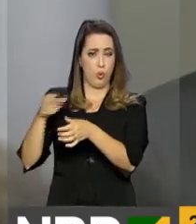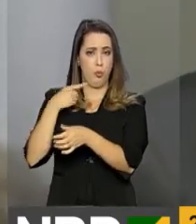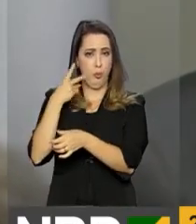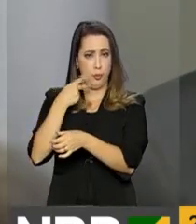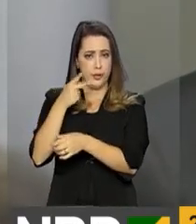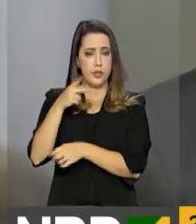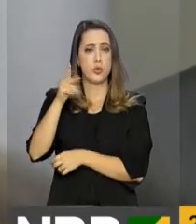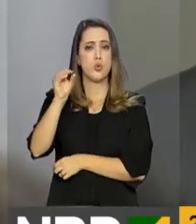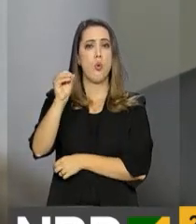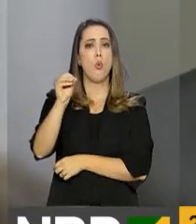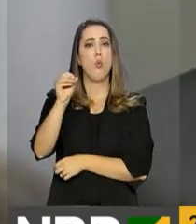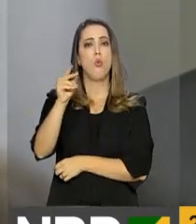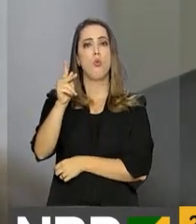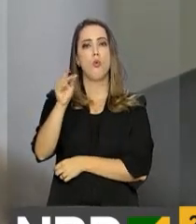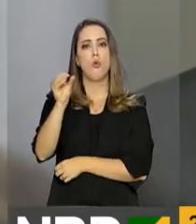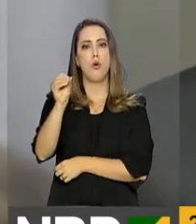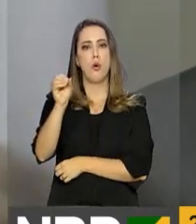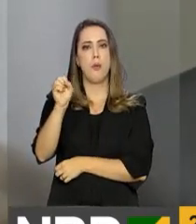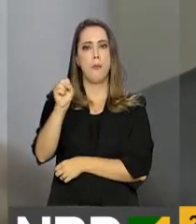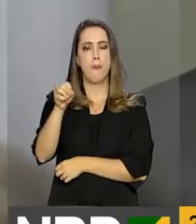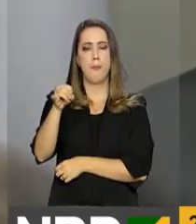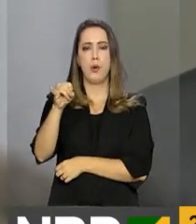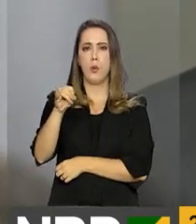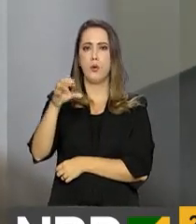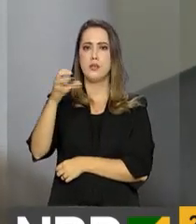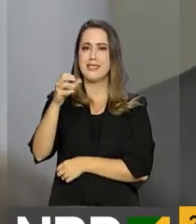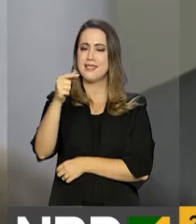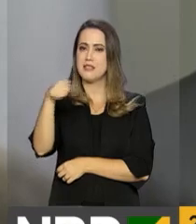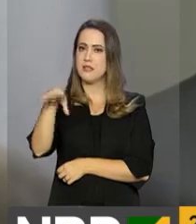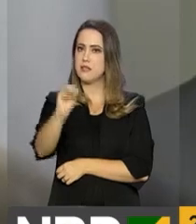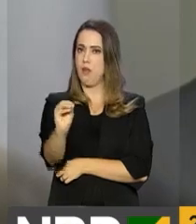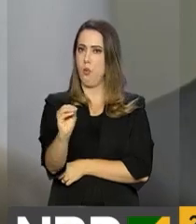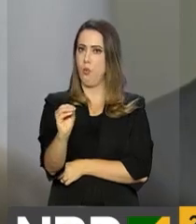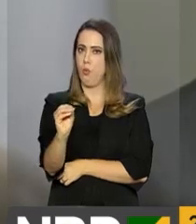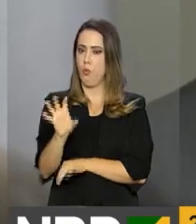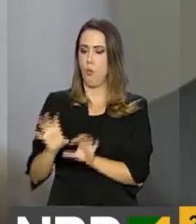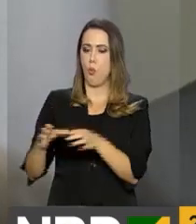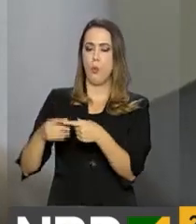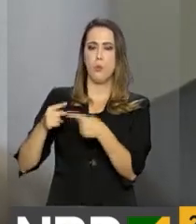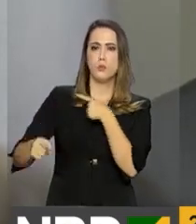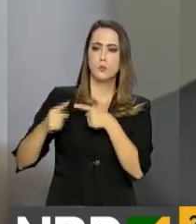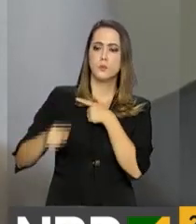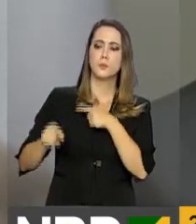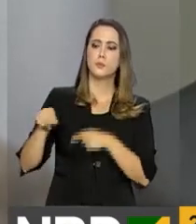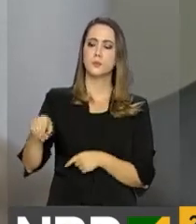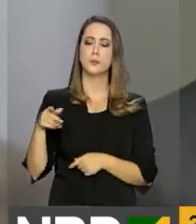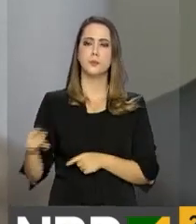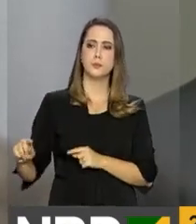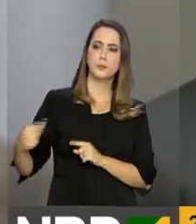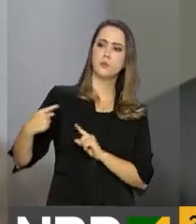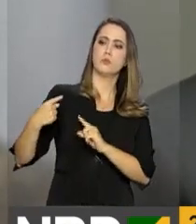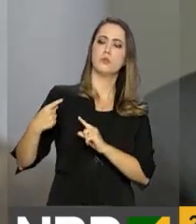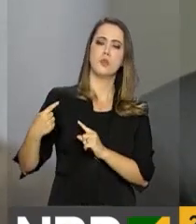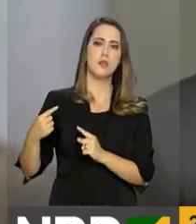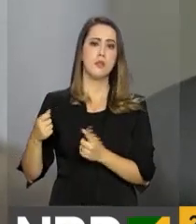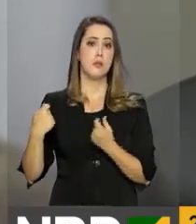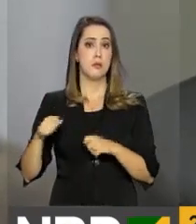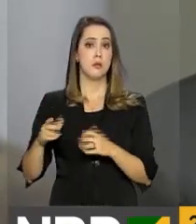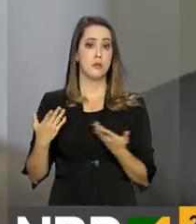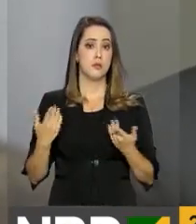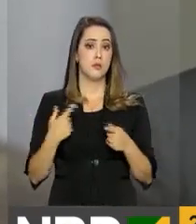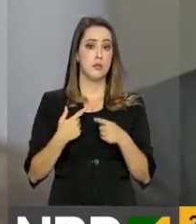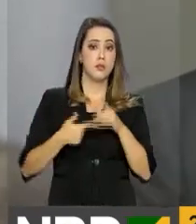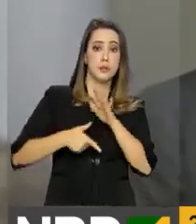assim, adequado que a oposição se comportasse dessa maneira. A oposição que propôs os 90 bilhões era a